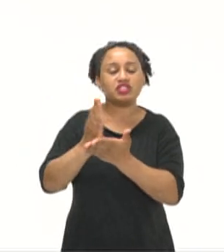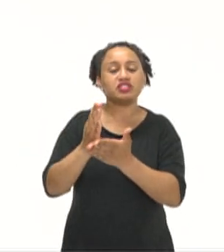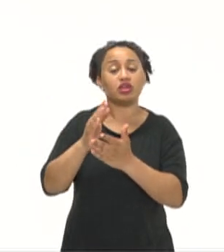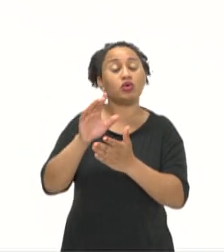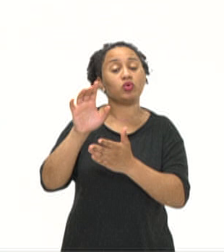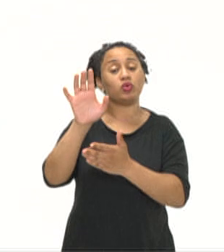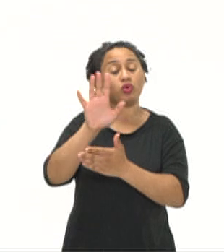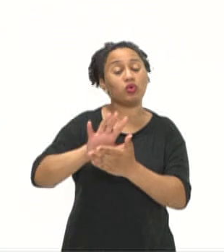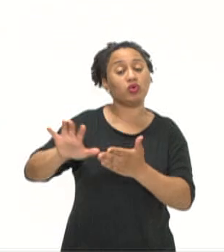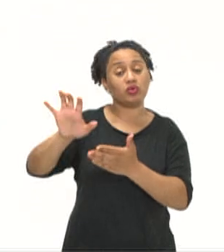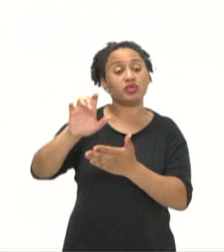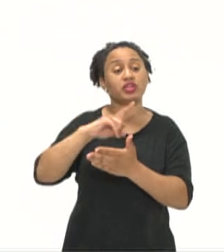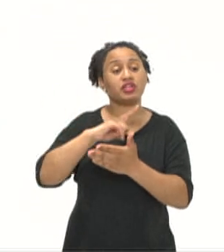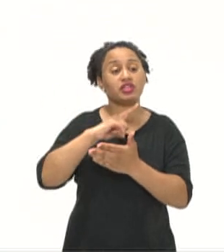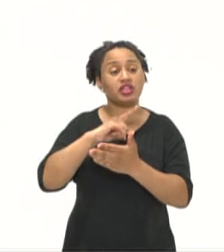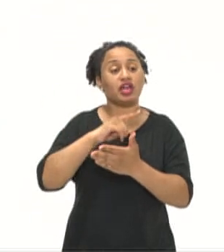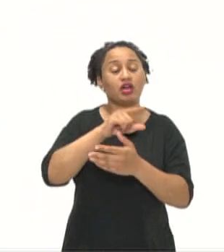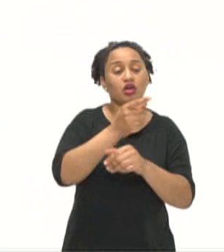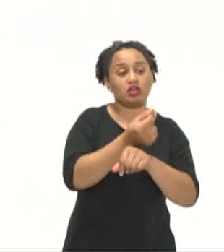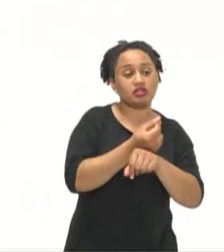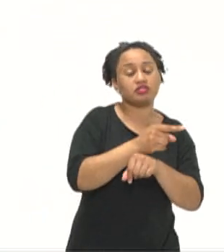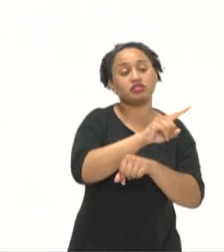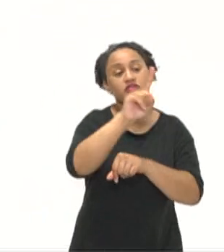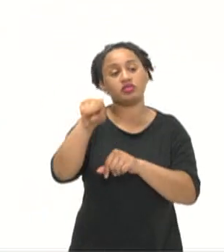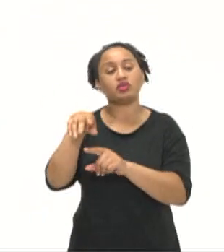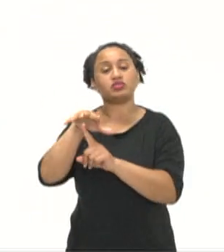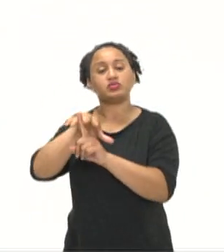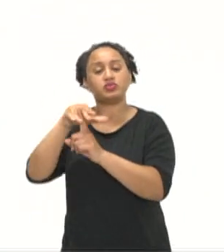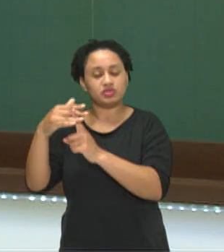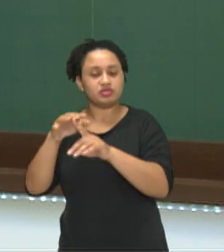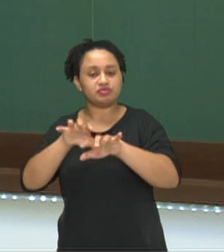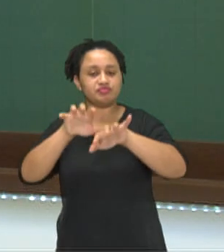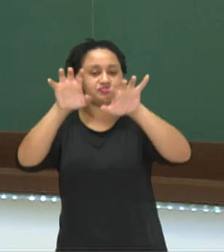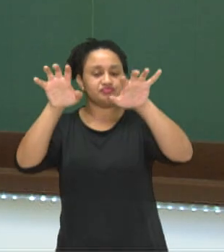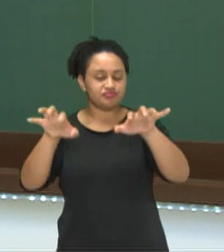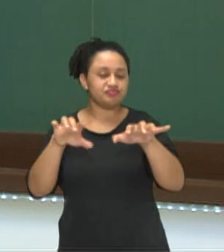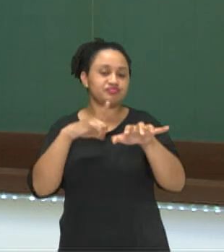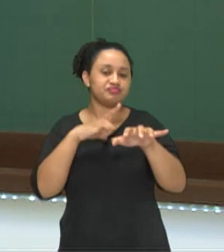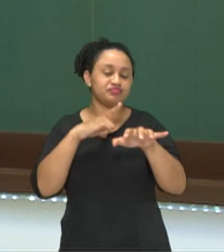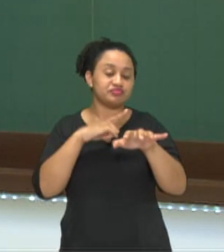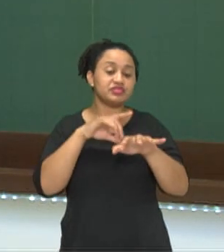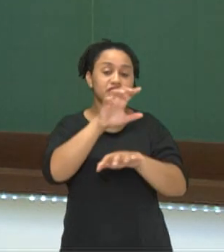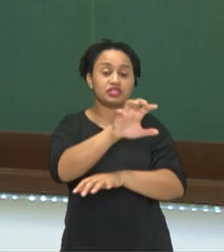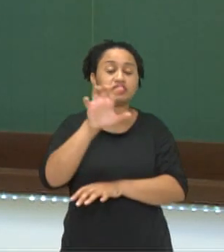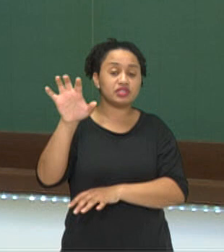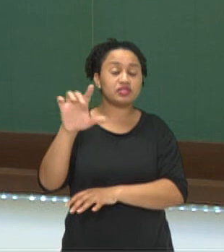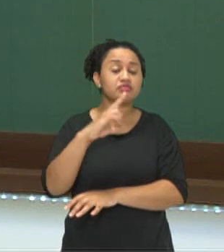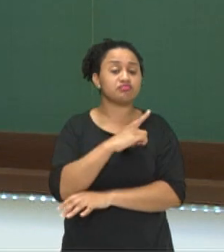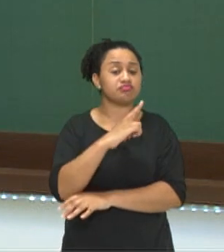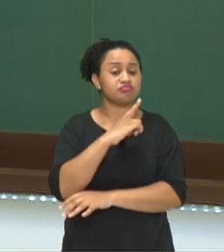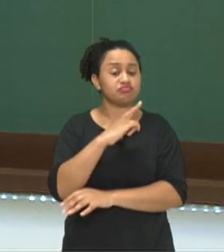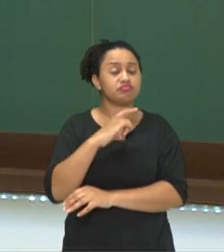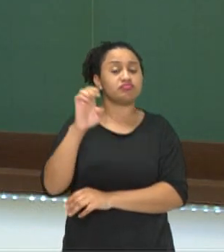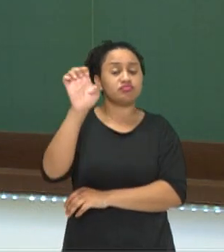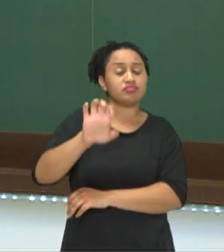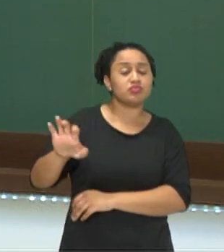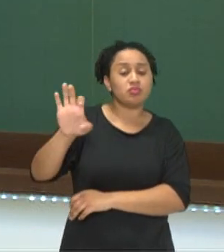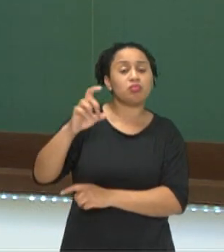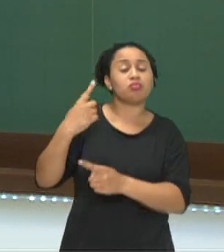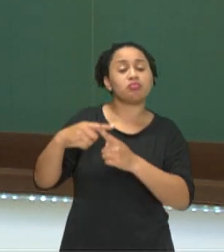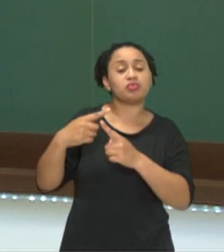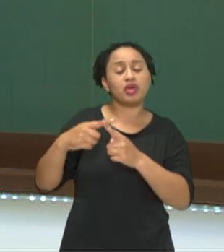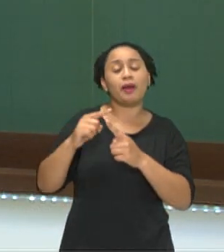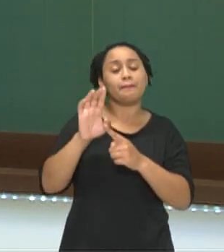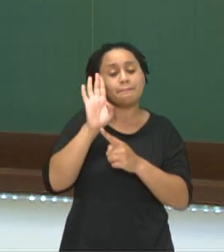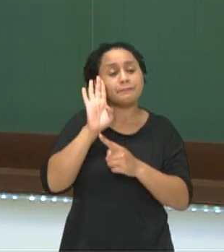continente europeu em bloco capitalista e em bloco socialista. Ou seja, essa regionalização da Europa, ela se deu